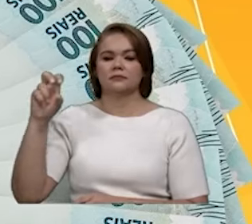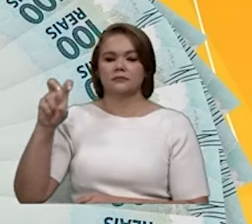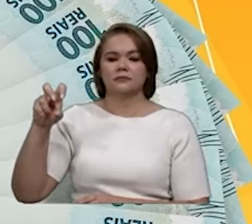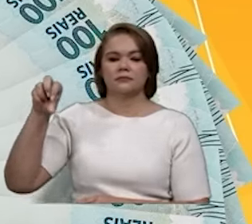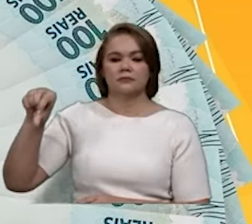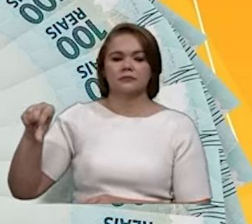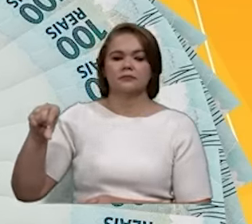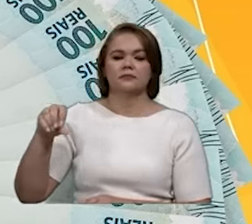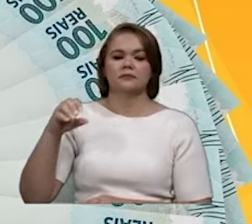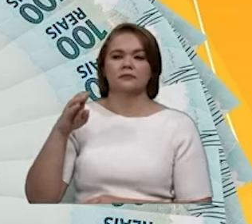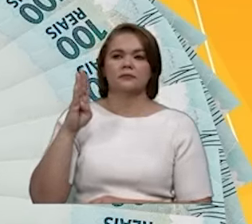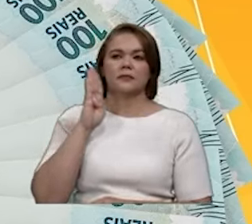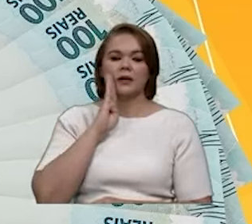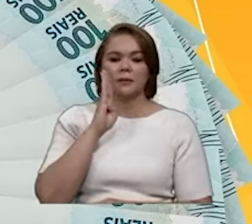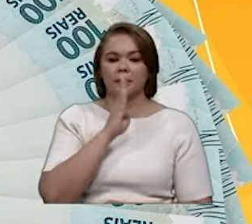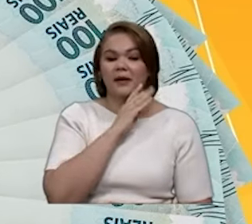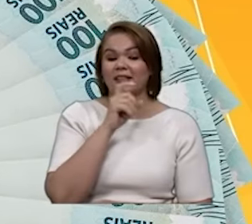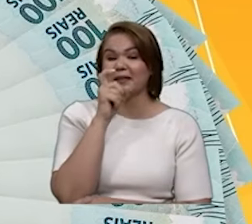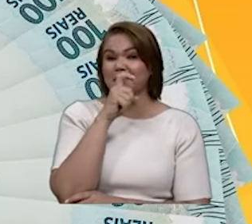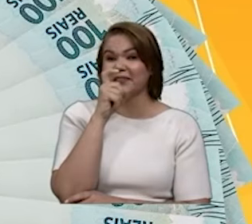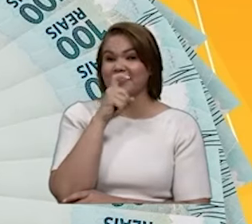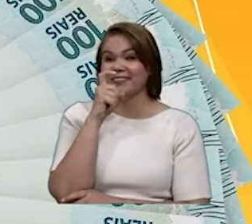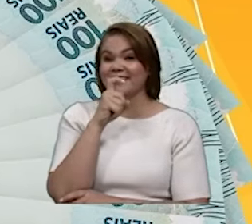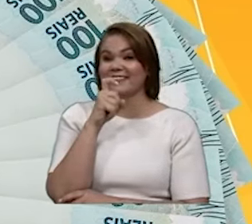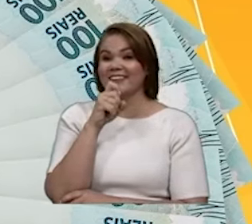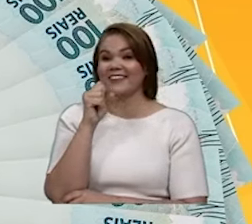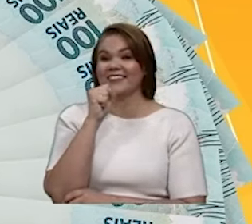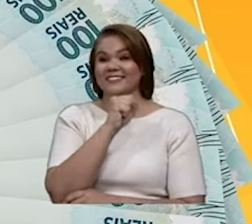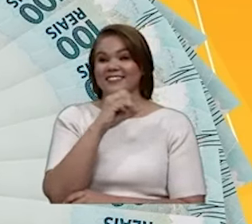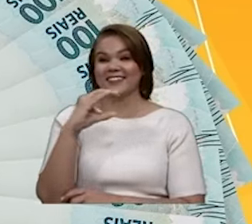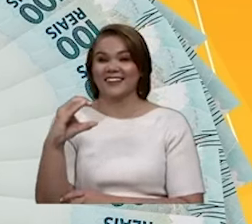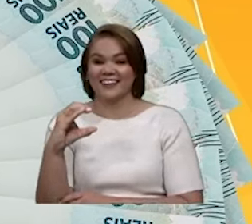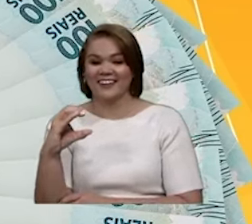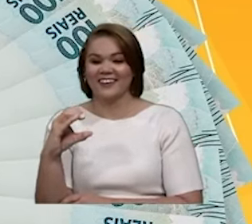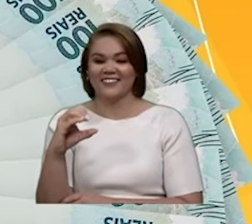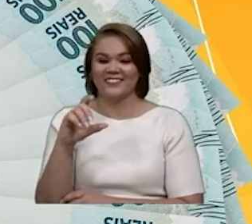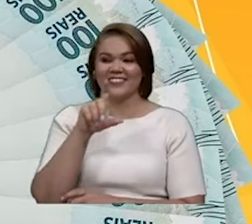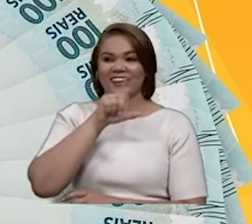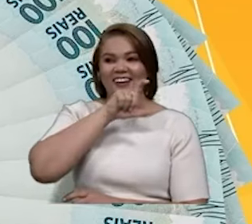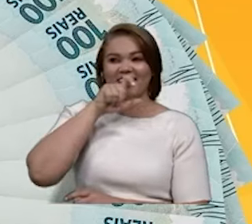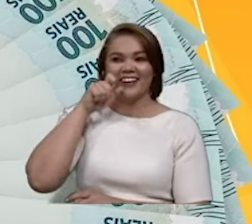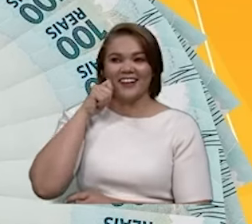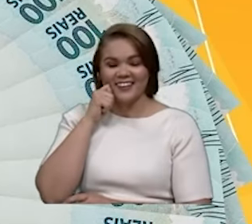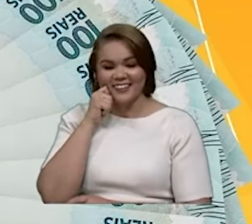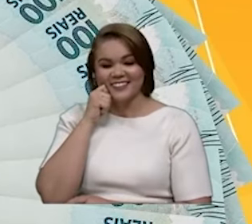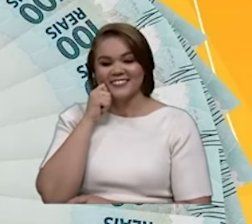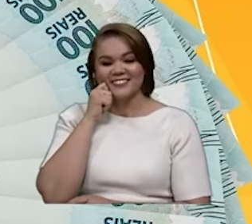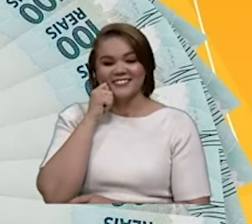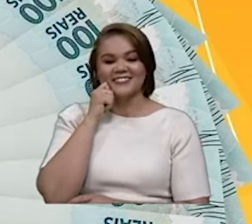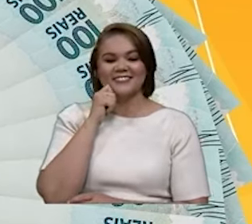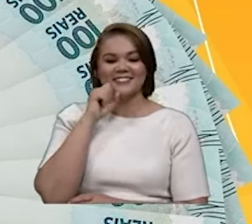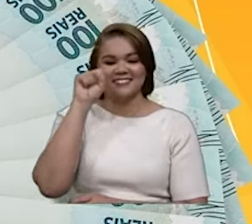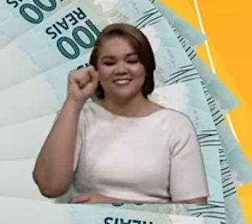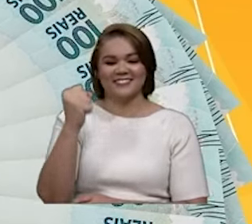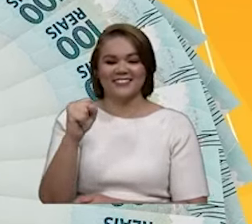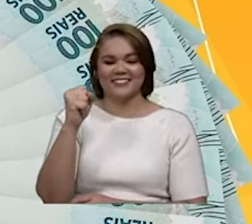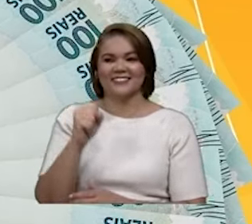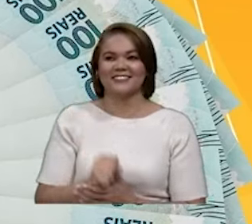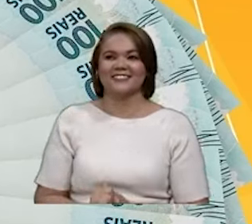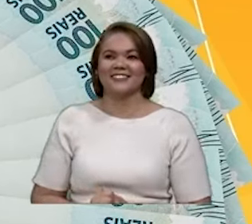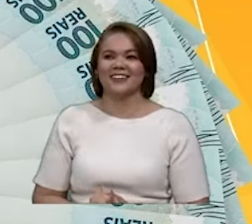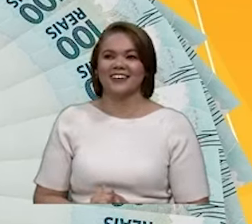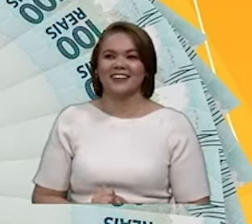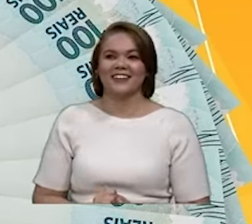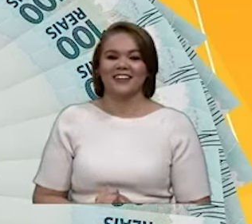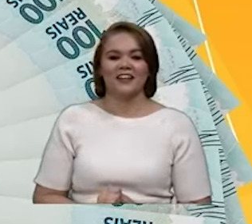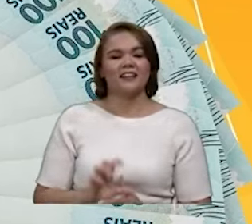00900059, Bar da Mentira! Siqueira Campos, Aracaju, Sergipe. Eu imagino na hora de